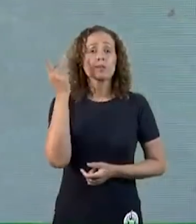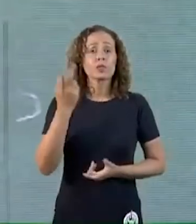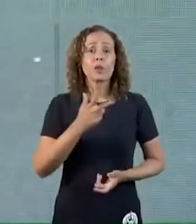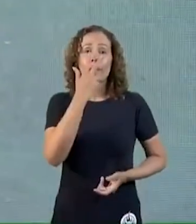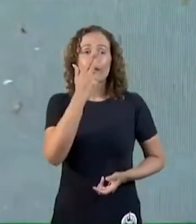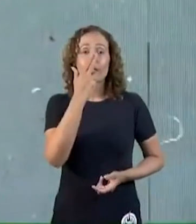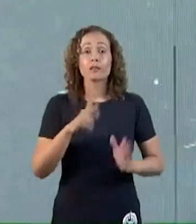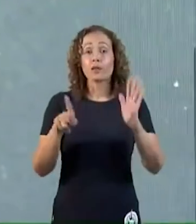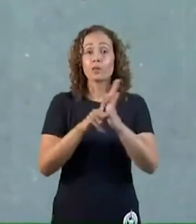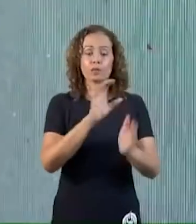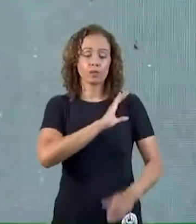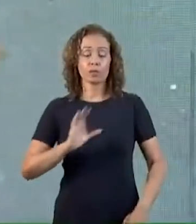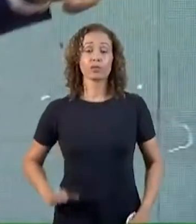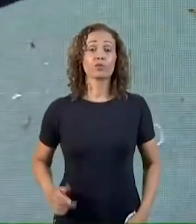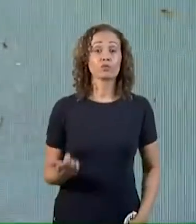si mesmo.